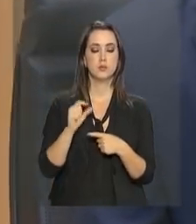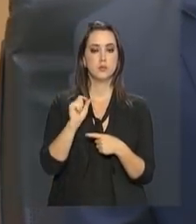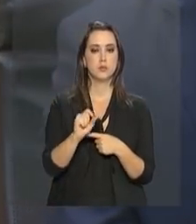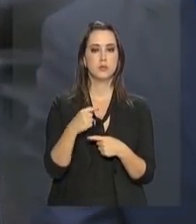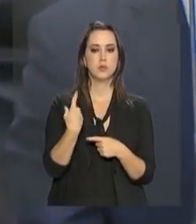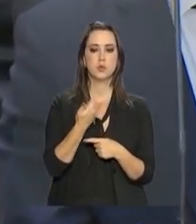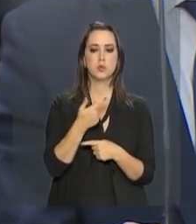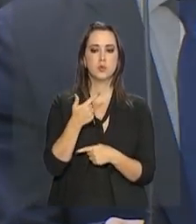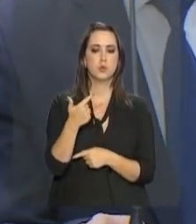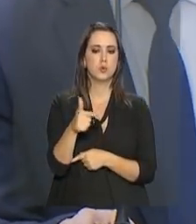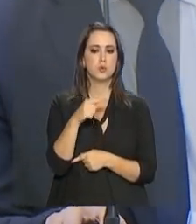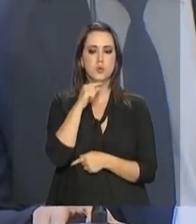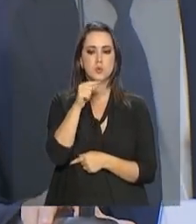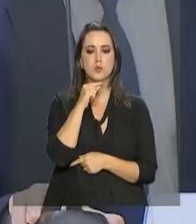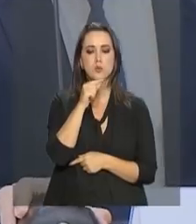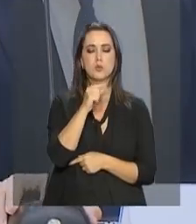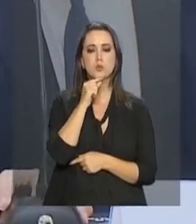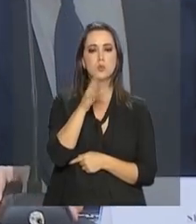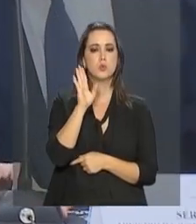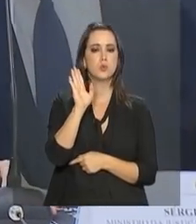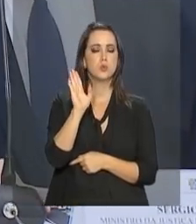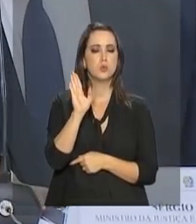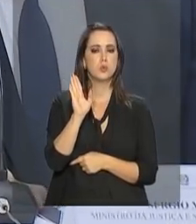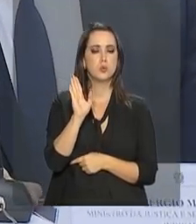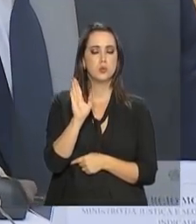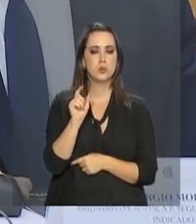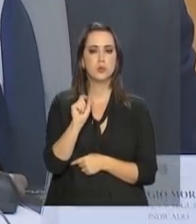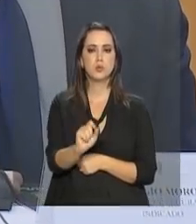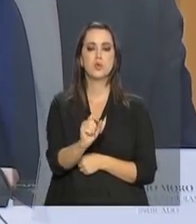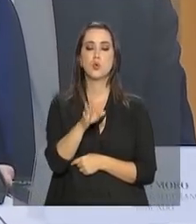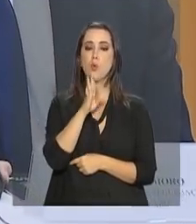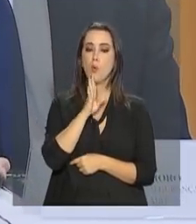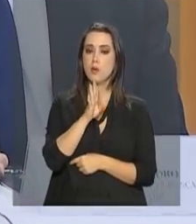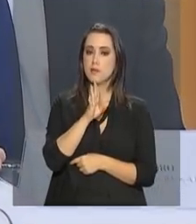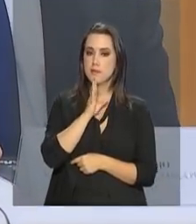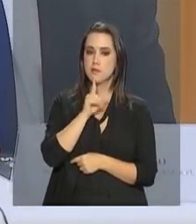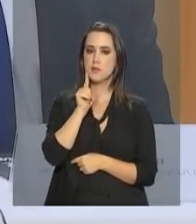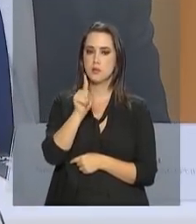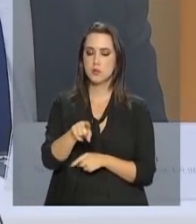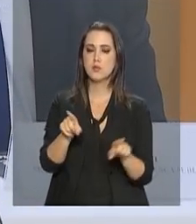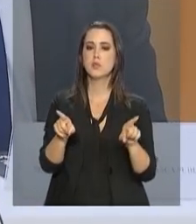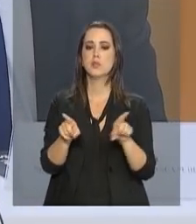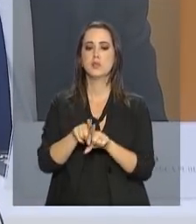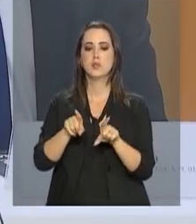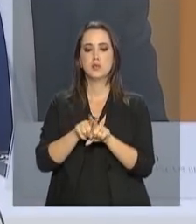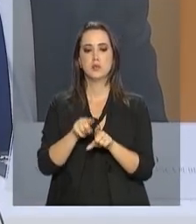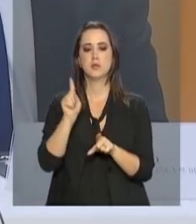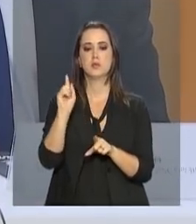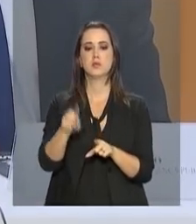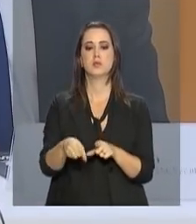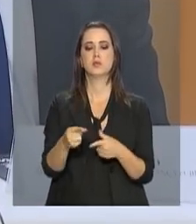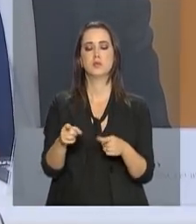sem sombra de dúvida, de reconhecimento e também